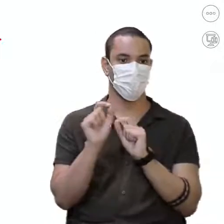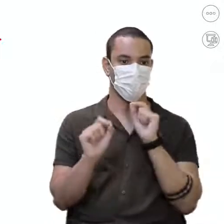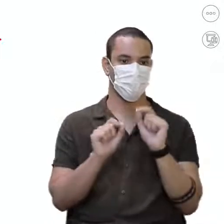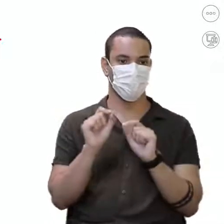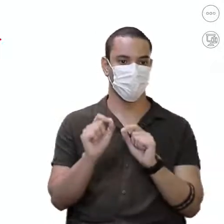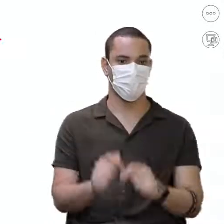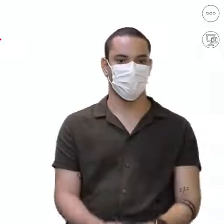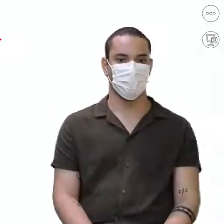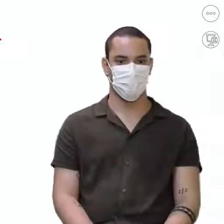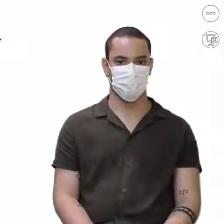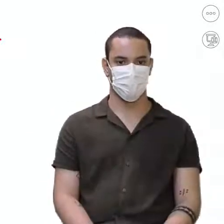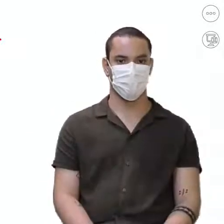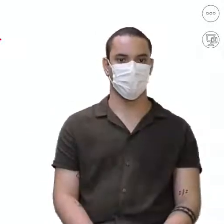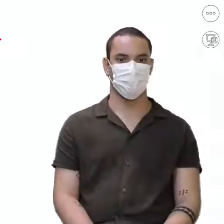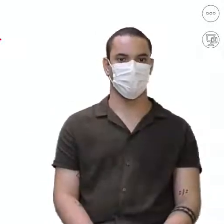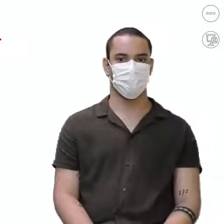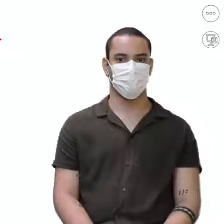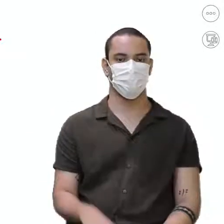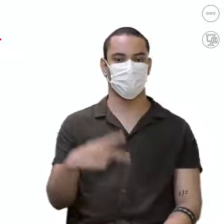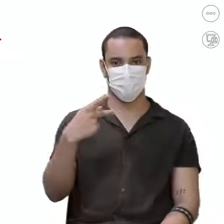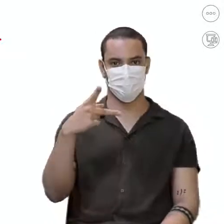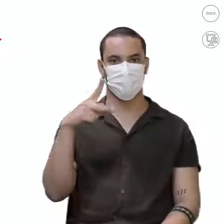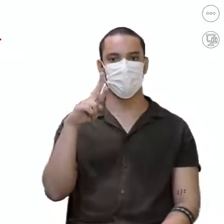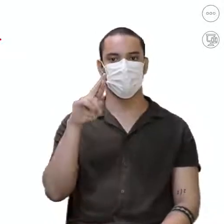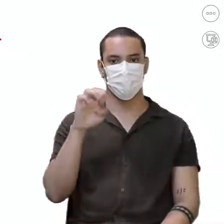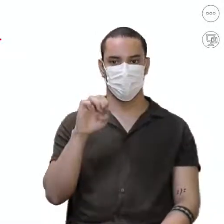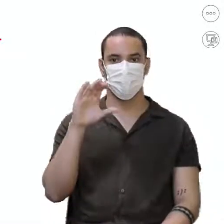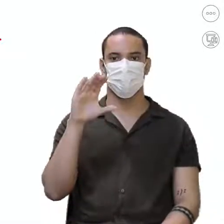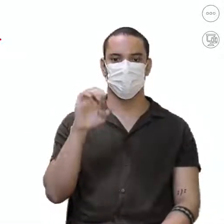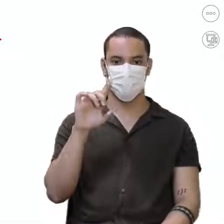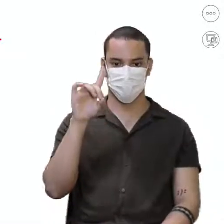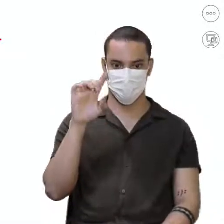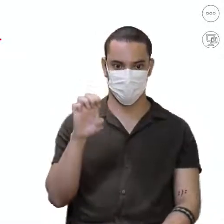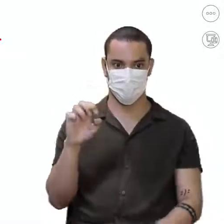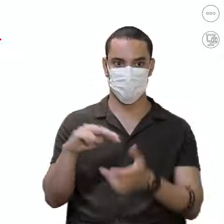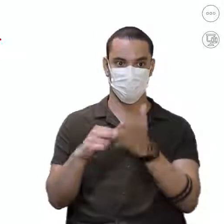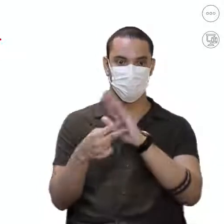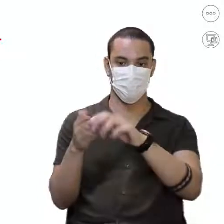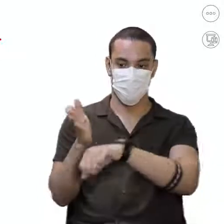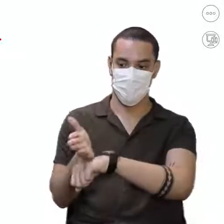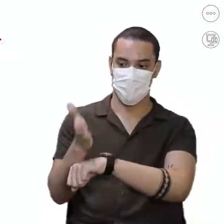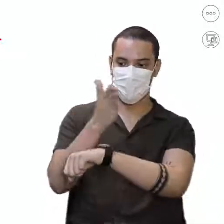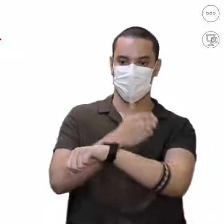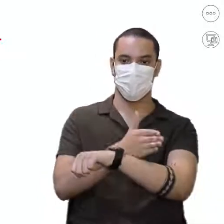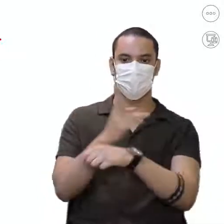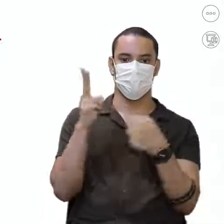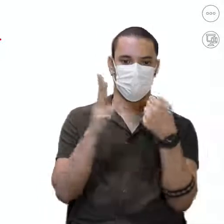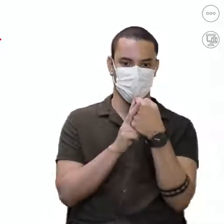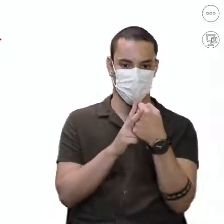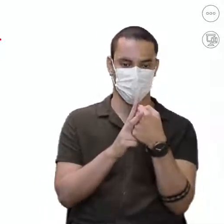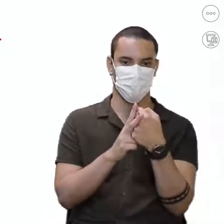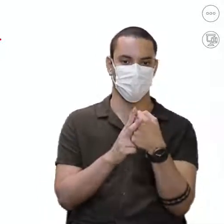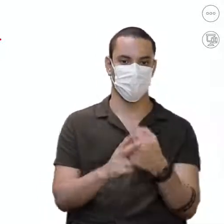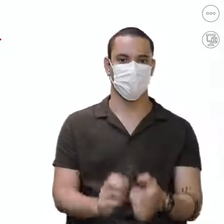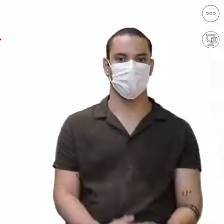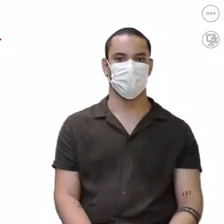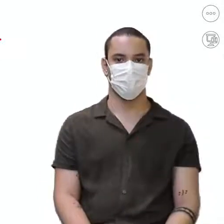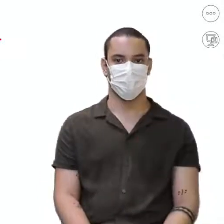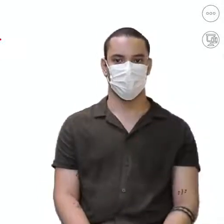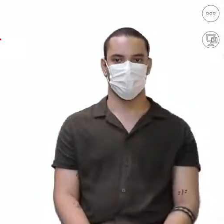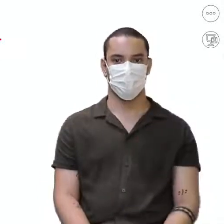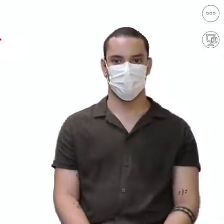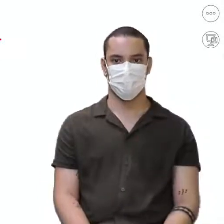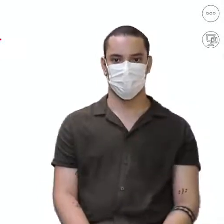preceder? Preceder. Então, o advérbio ele pode vir antes de um verbo aqui. O interessante é colocar